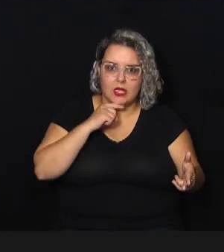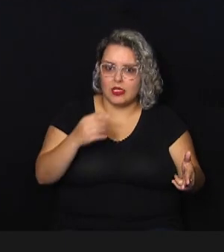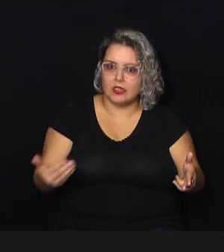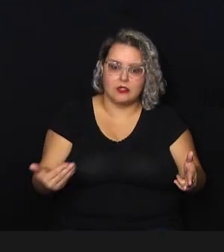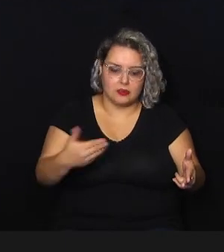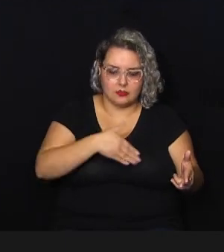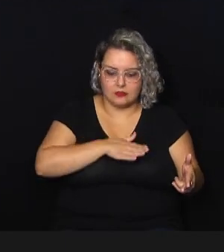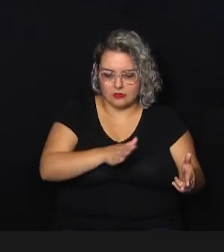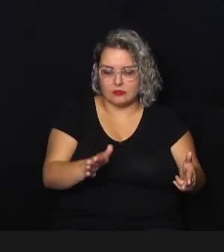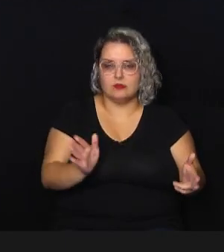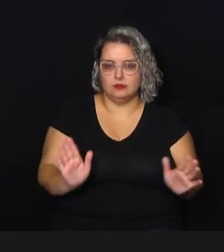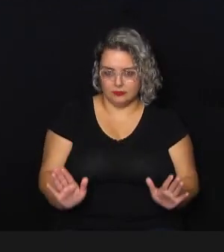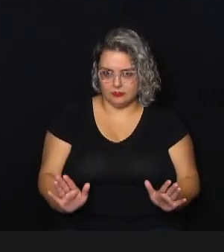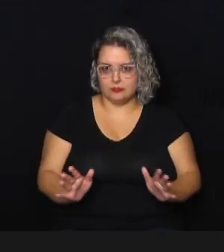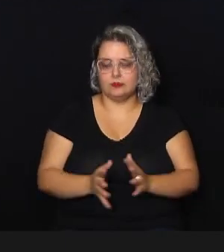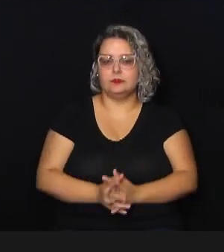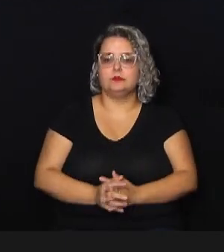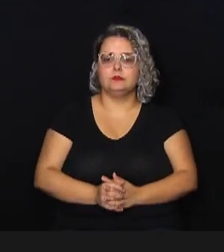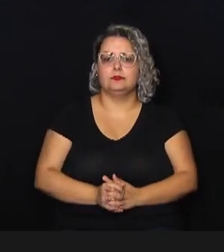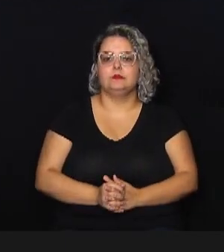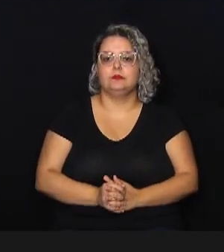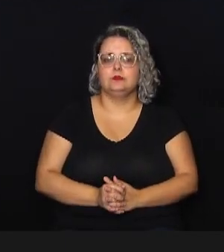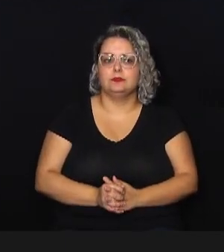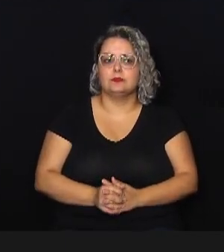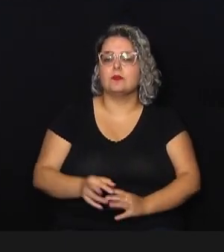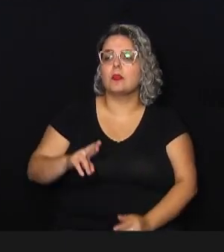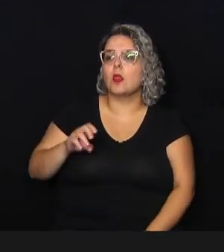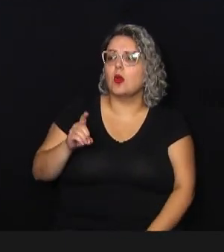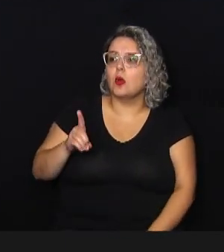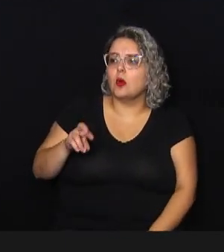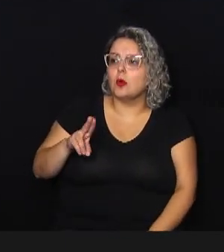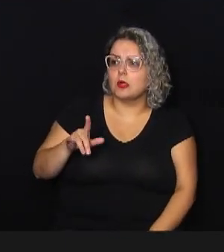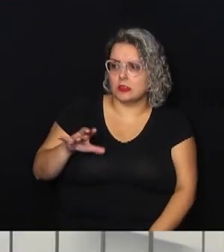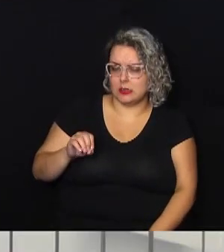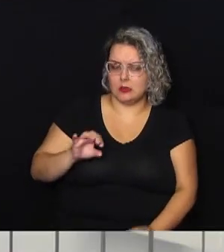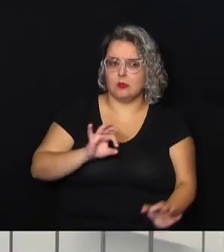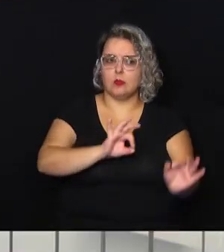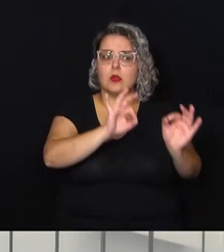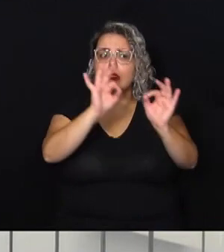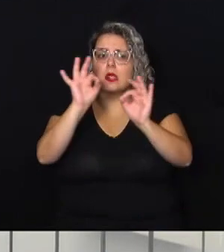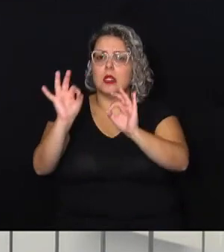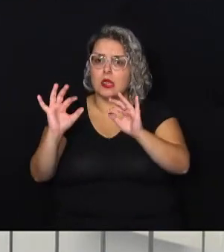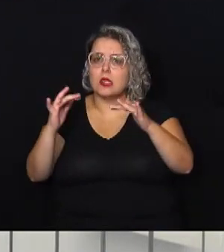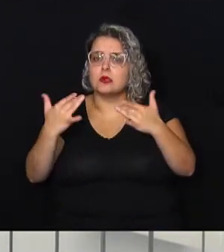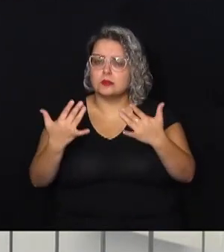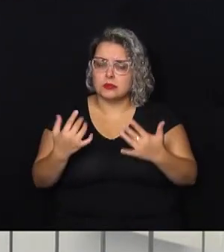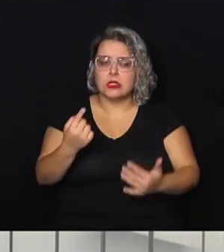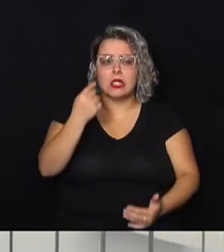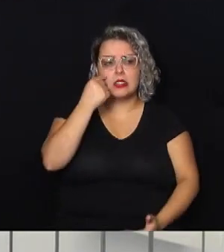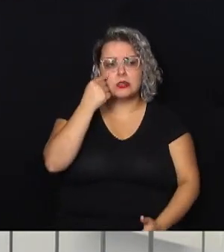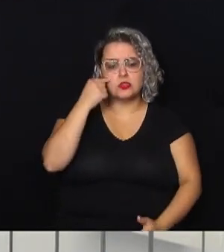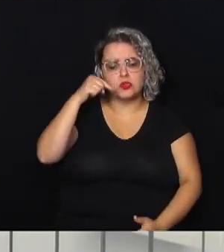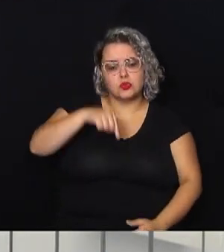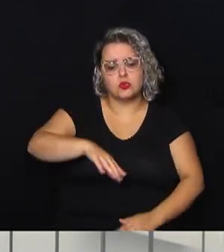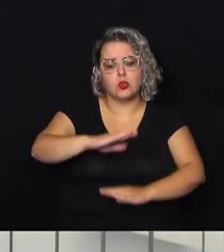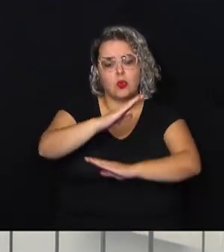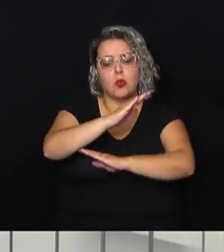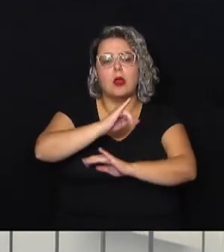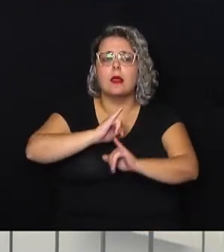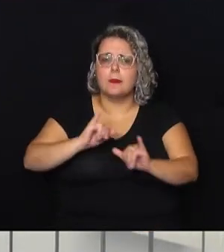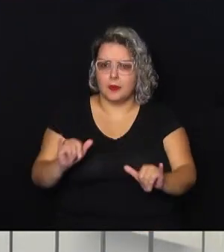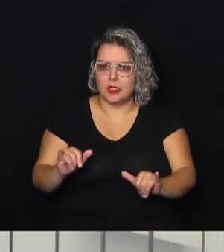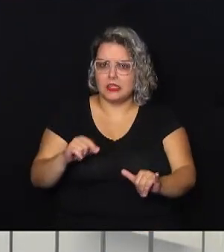saísse dali, né? Ô Rodrigo, para quem está nos acompanhando, está assistindo aqui o Câmara Notícia, está